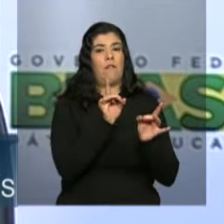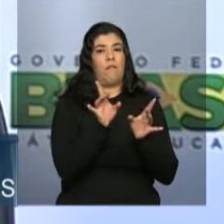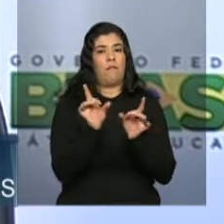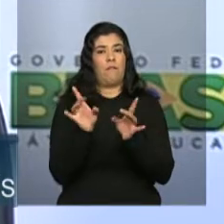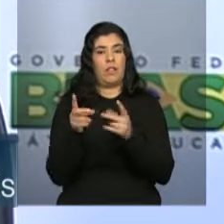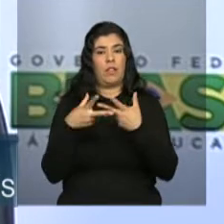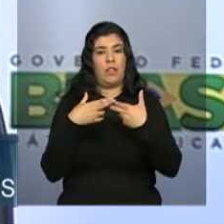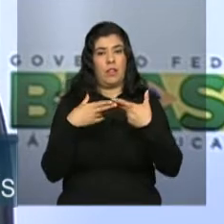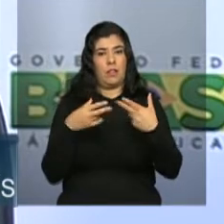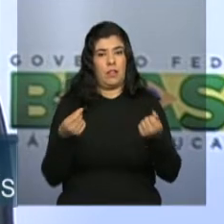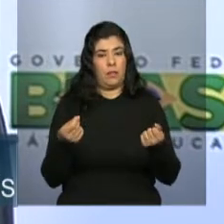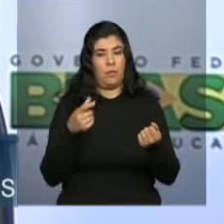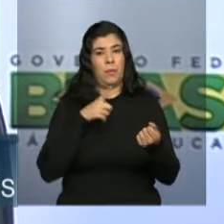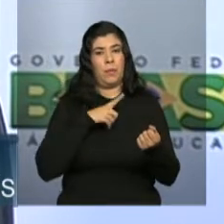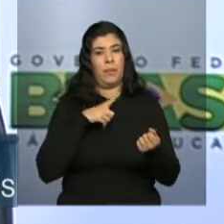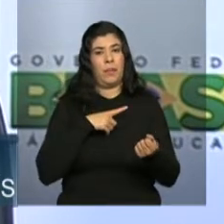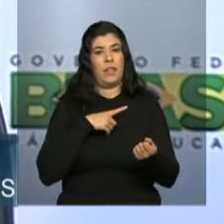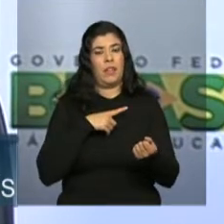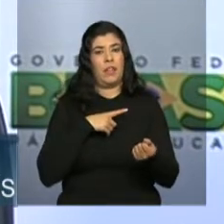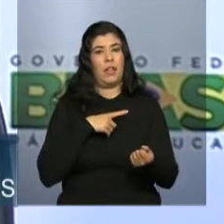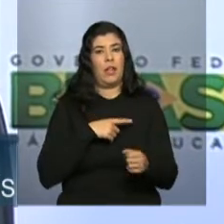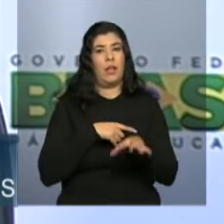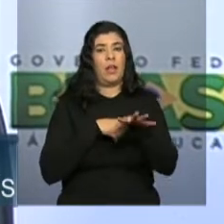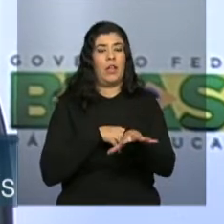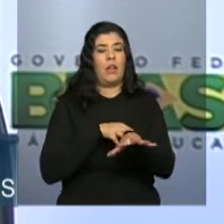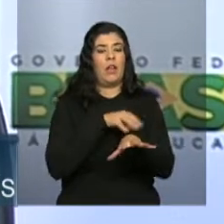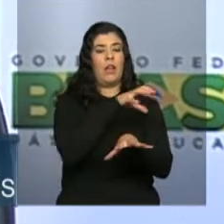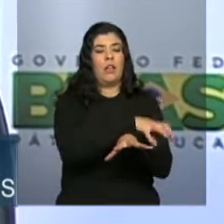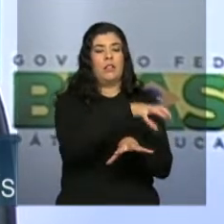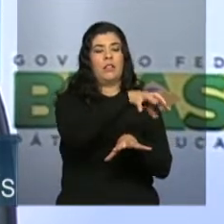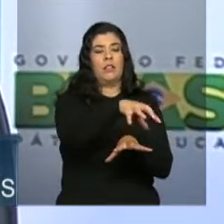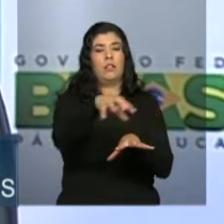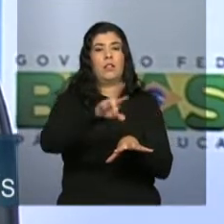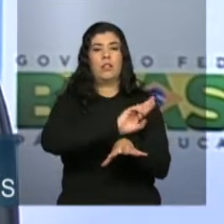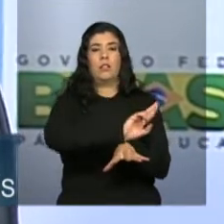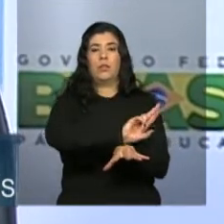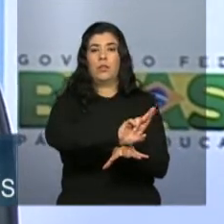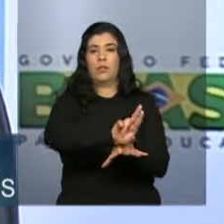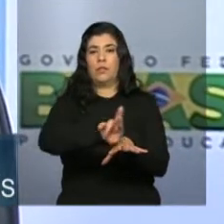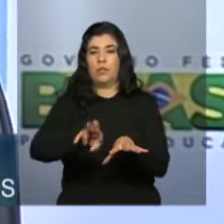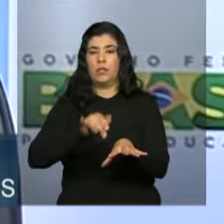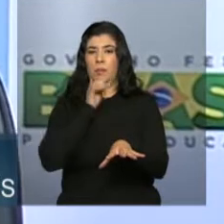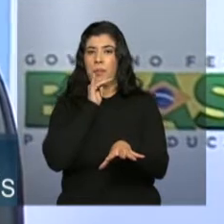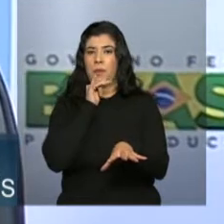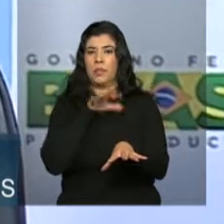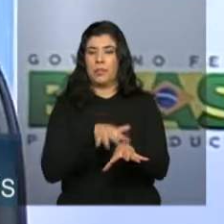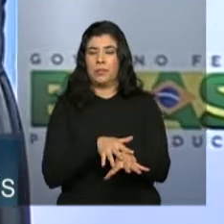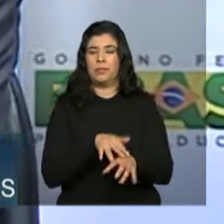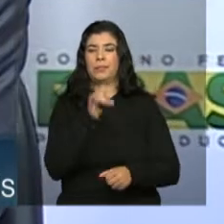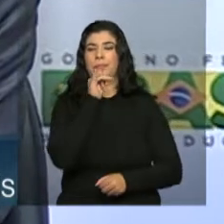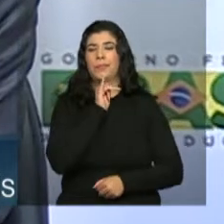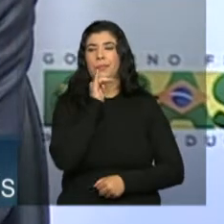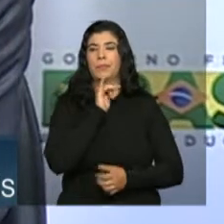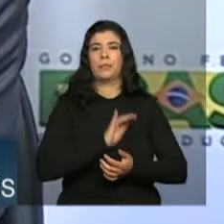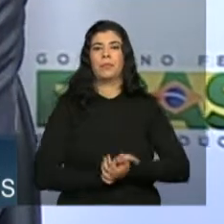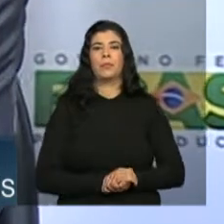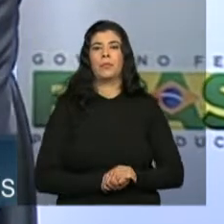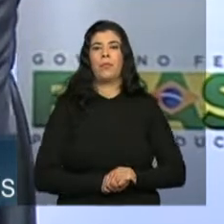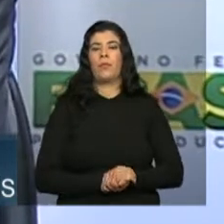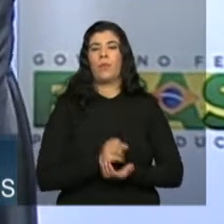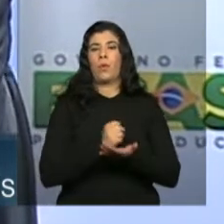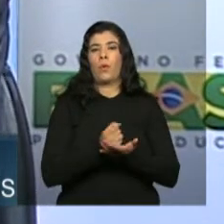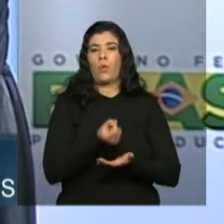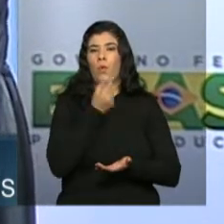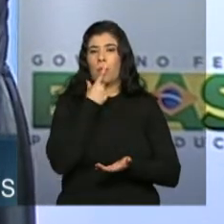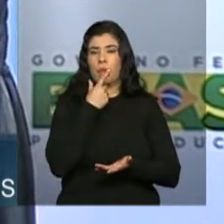esses fatores então entra Setor São decisivos é não exemplo muito concreto um medicamento quando é